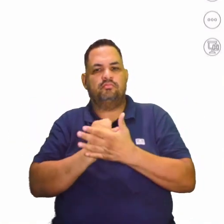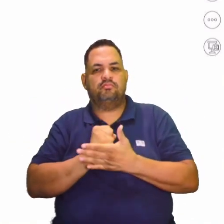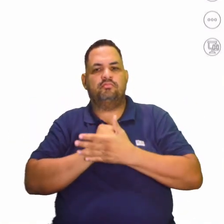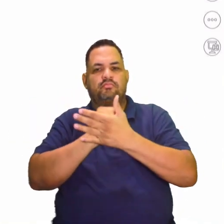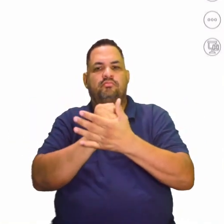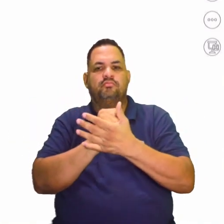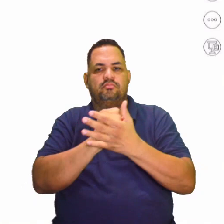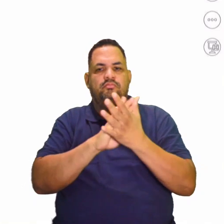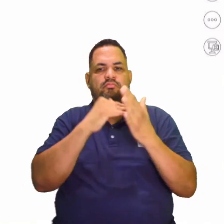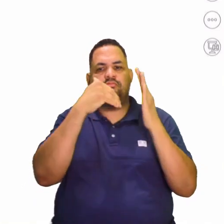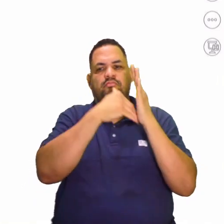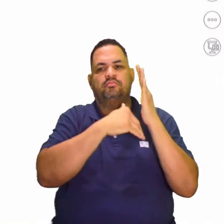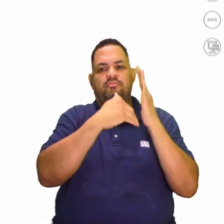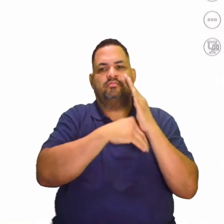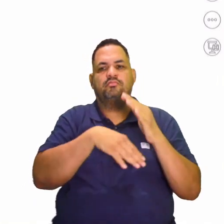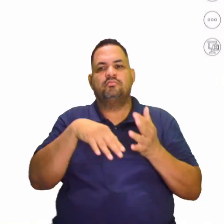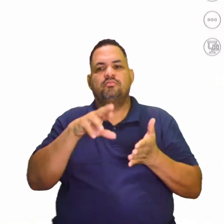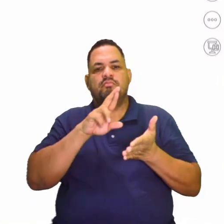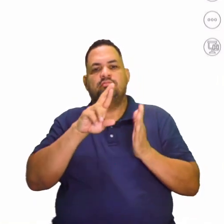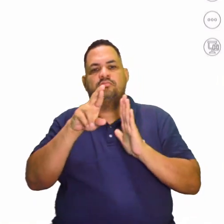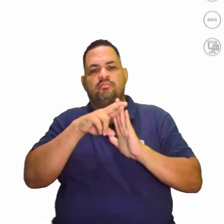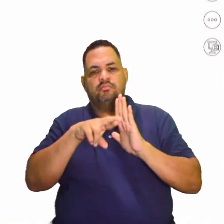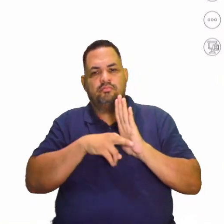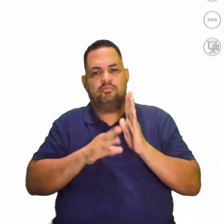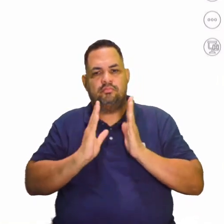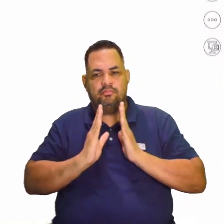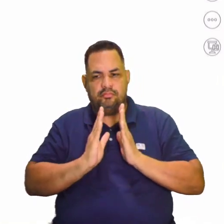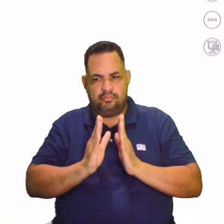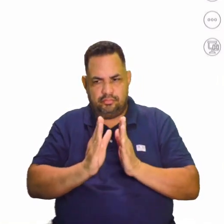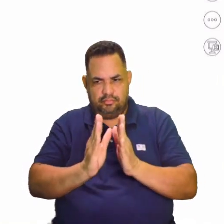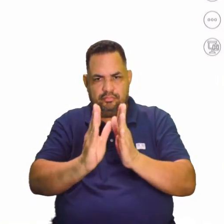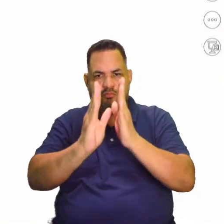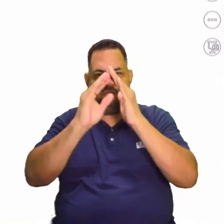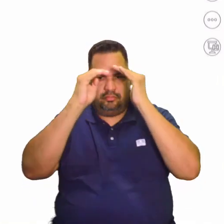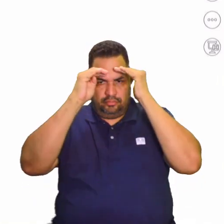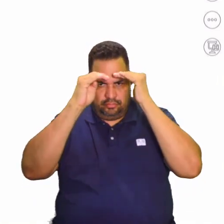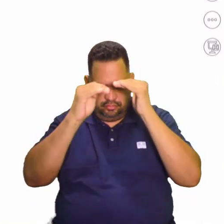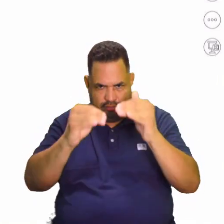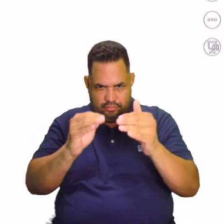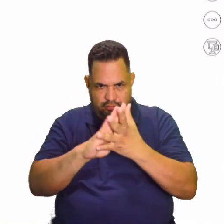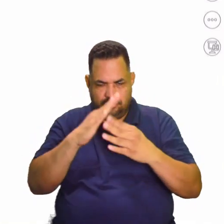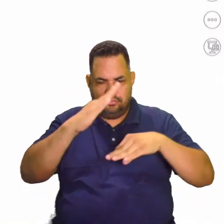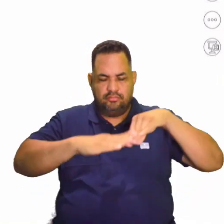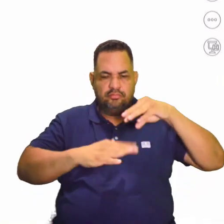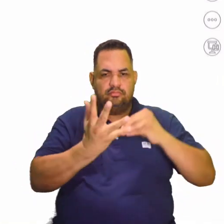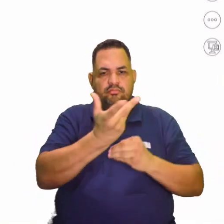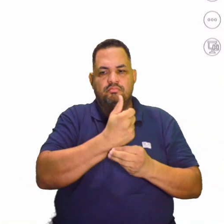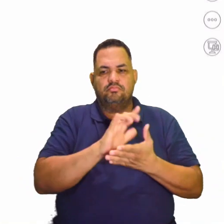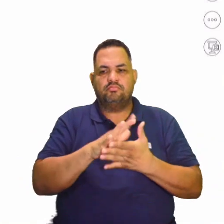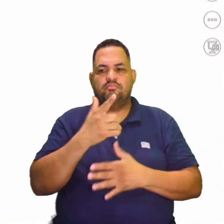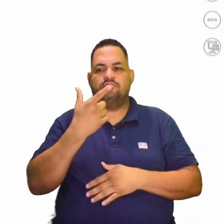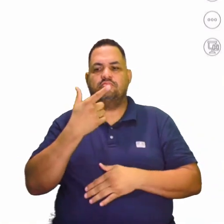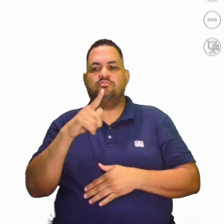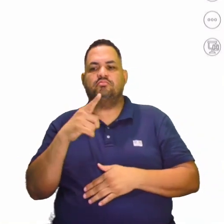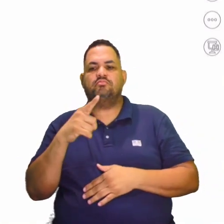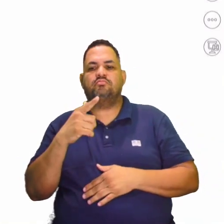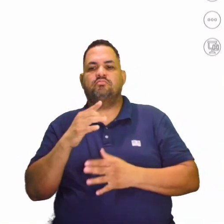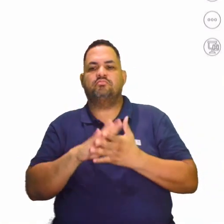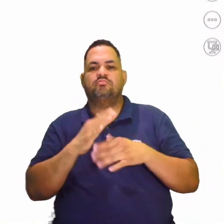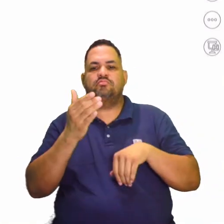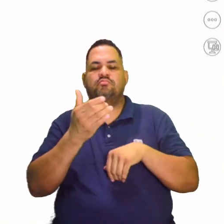sustentava, então, os códigos e as regras a ser seguida pelo artista. Ou seja, não havia a figura do